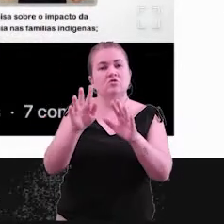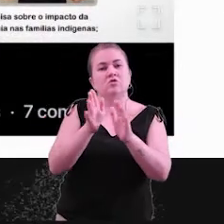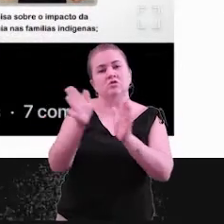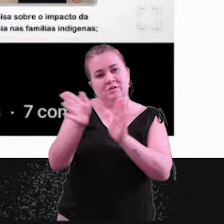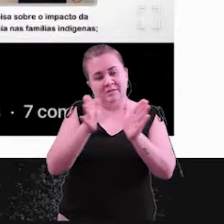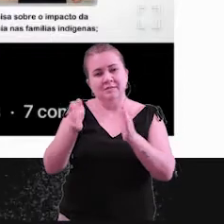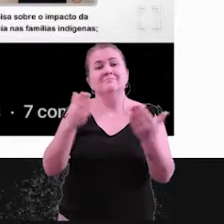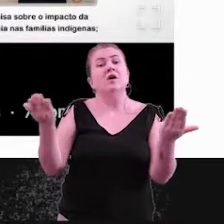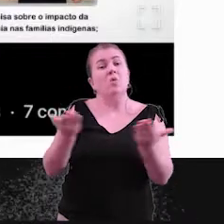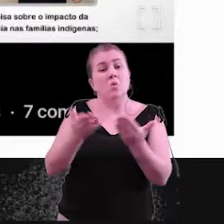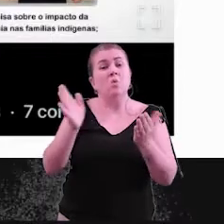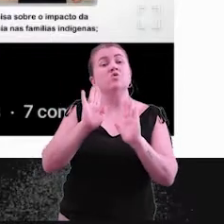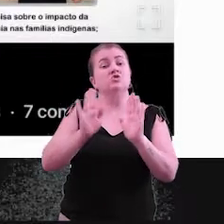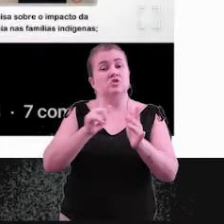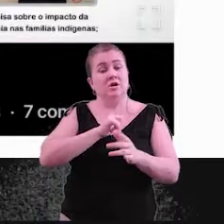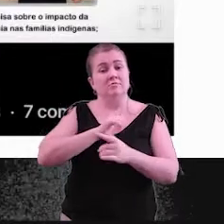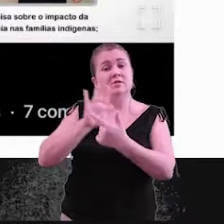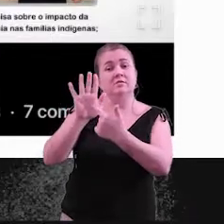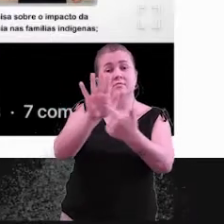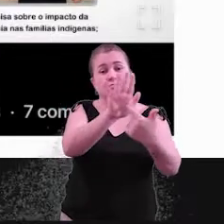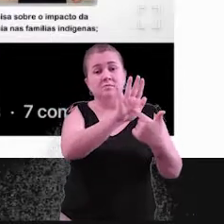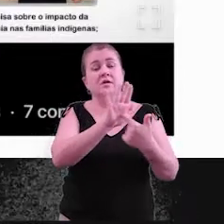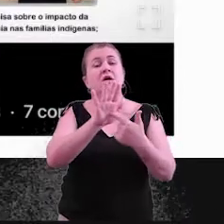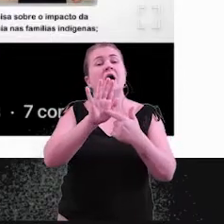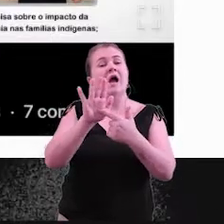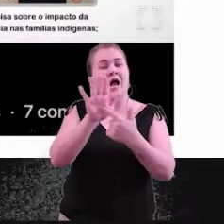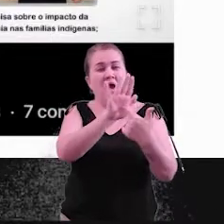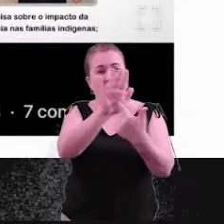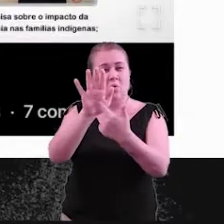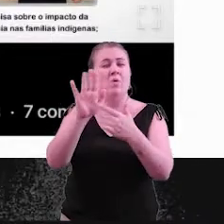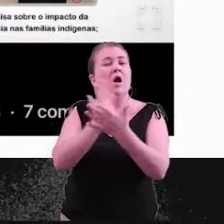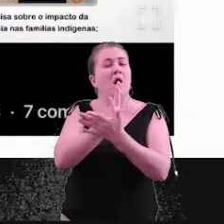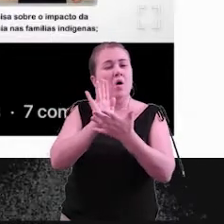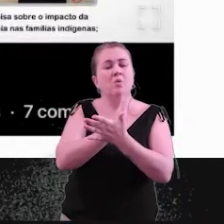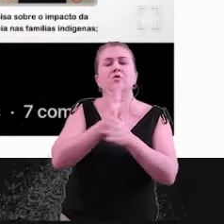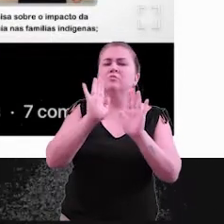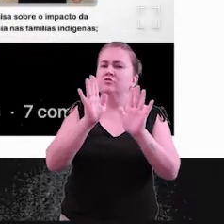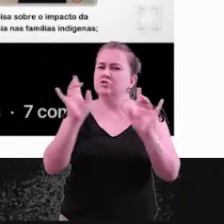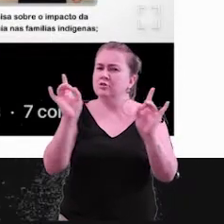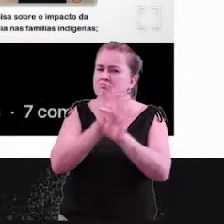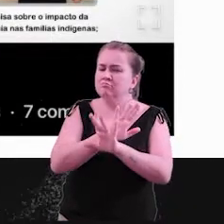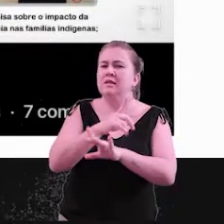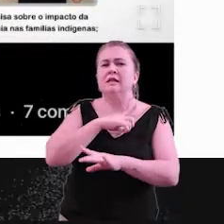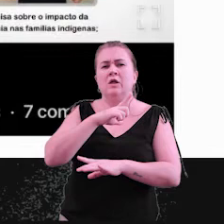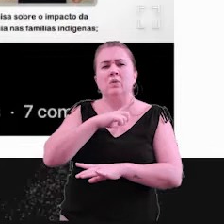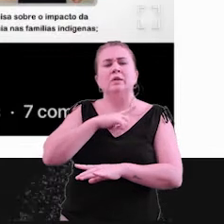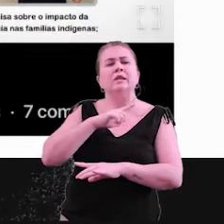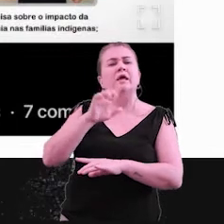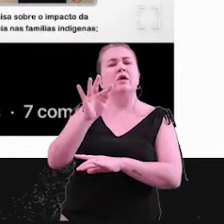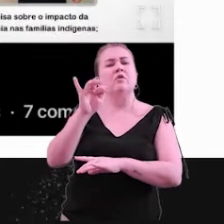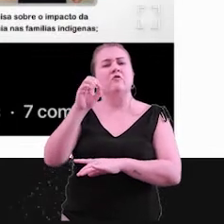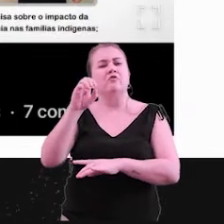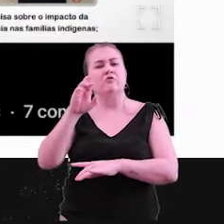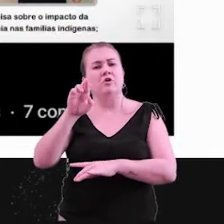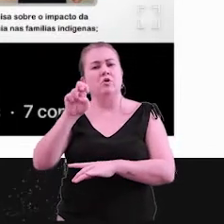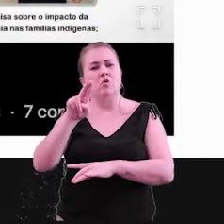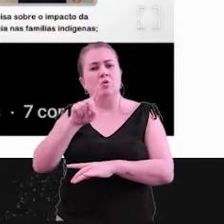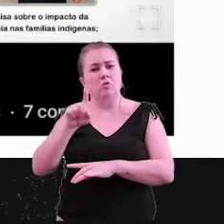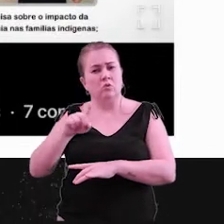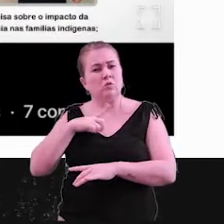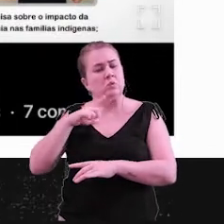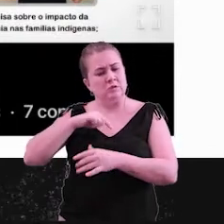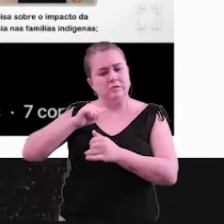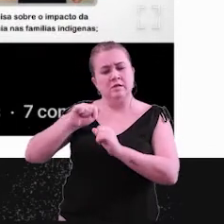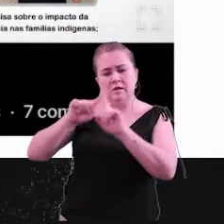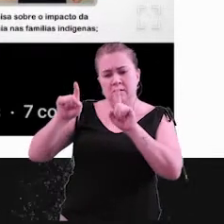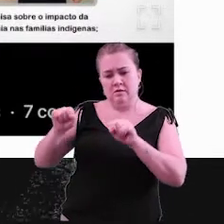algumas exposições pensadas para serem acessíveis, né? Por exemplo, a exposição AEDS, que a Fiocruz acabou de lançar, com janela